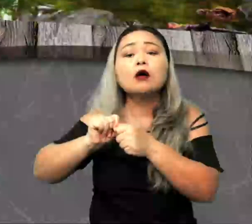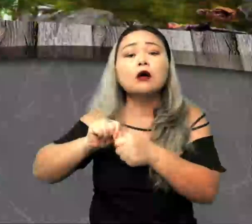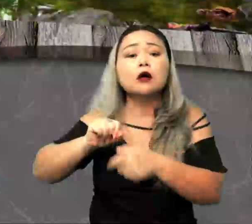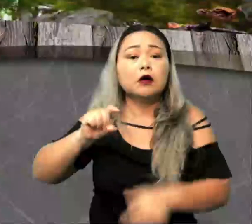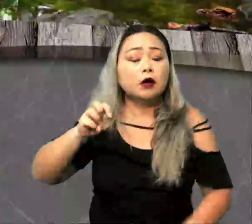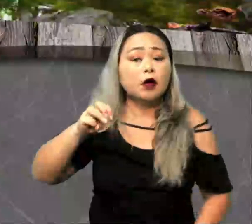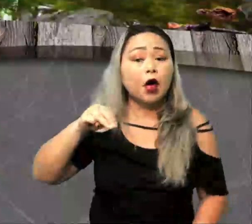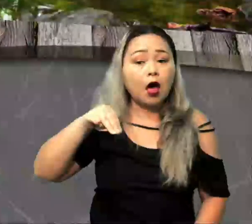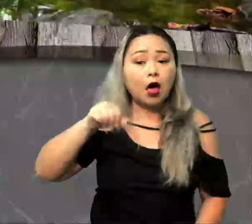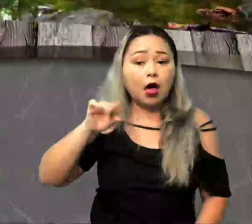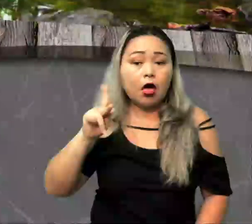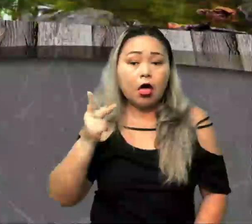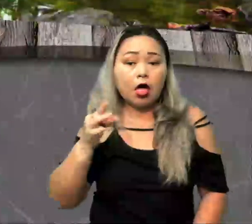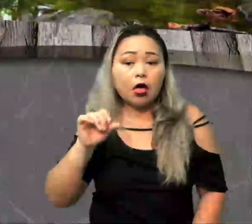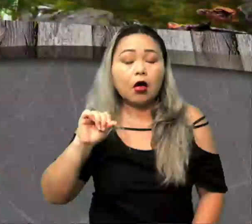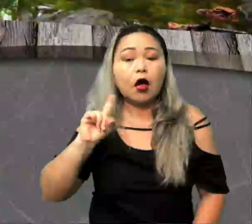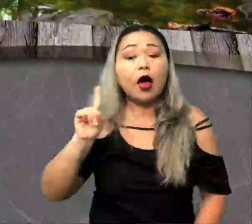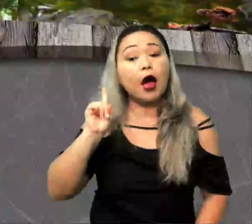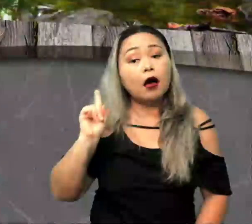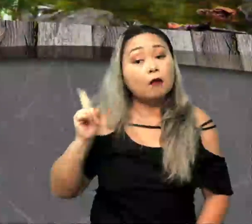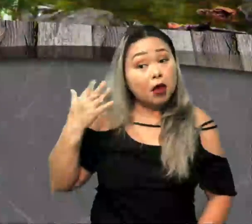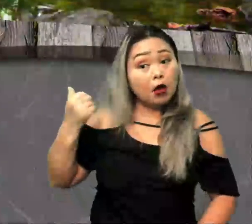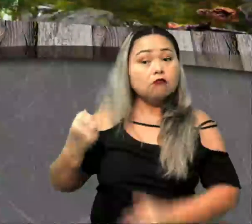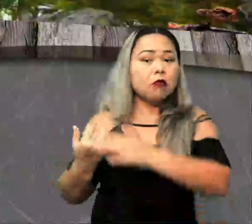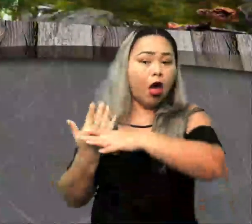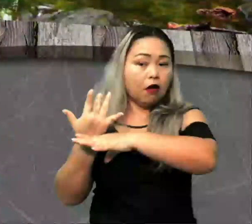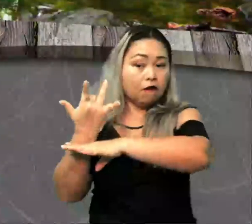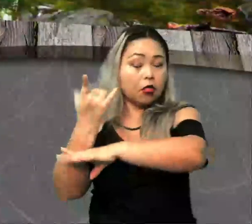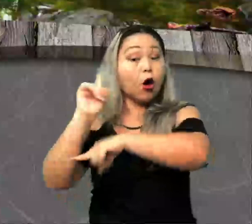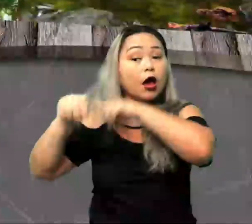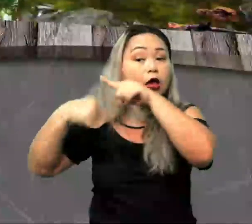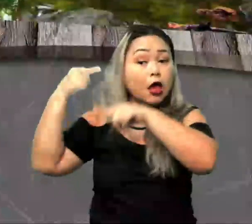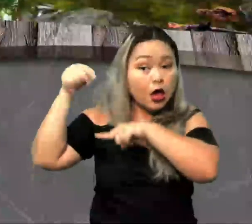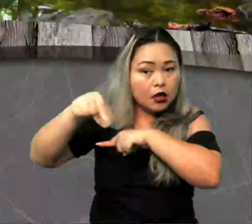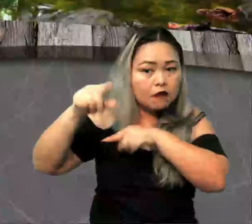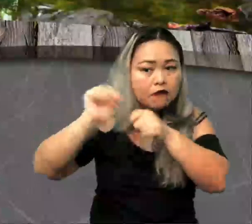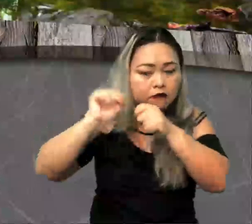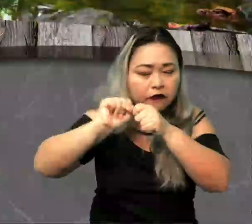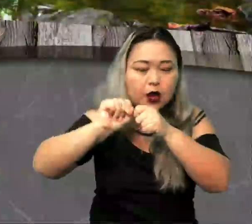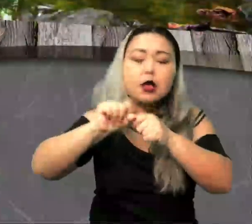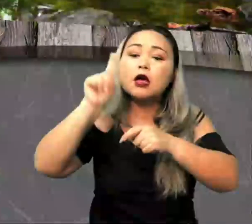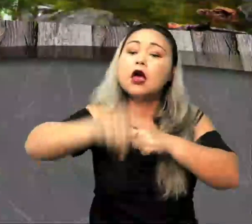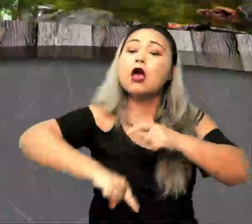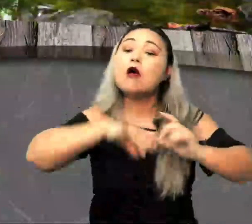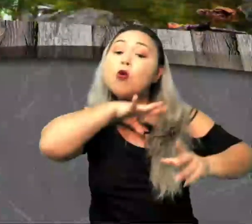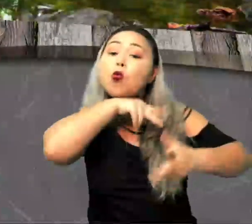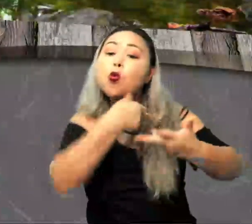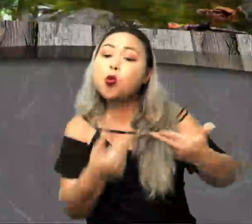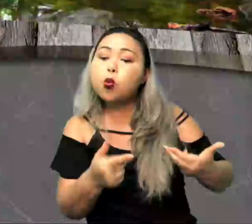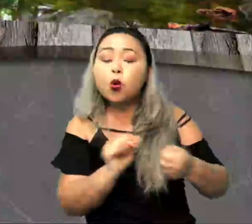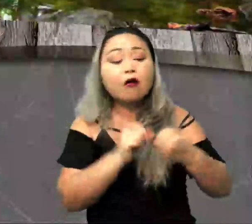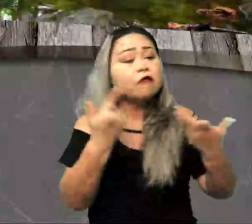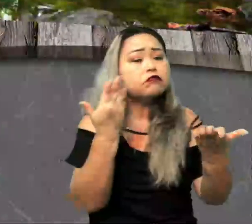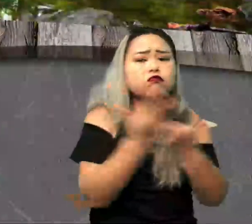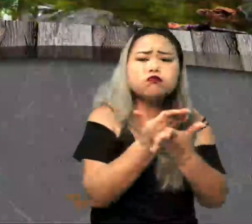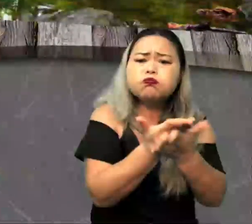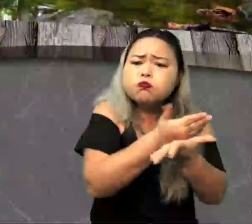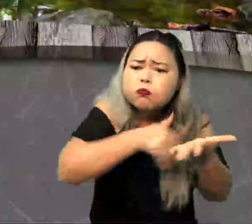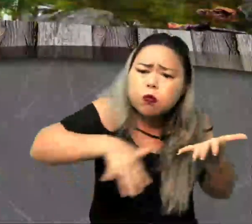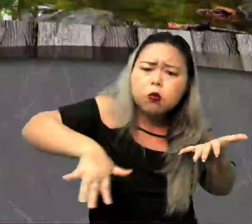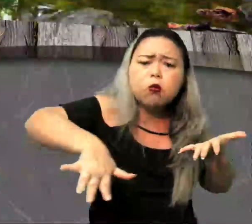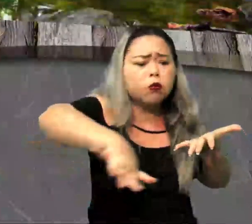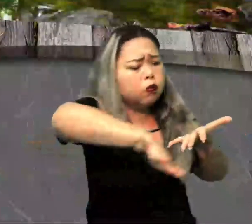Schleider, só que em relação aos animais. Também fez um grande estudo,